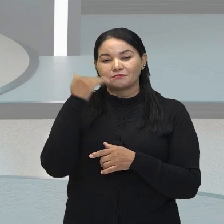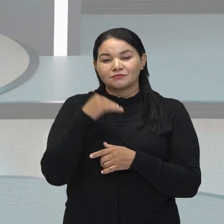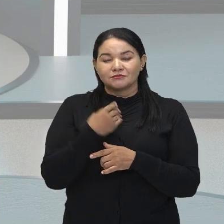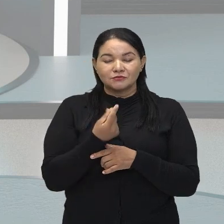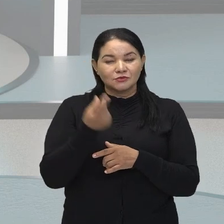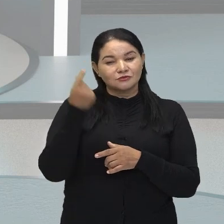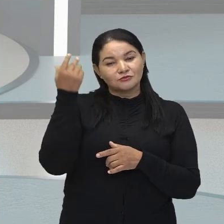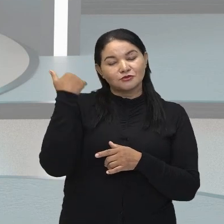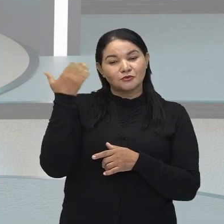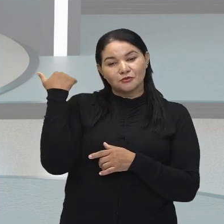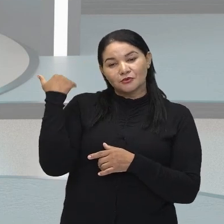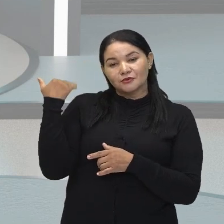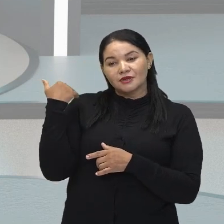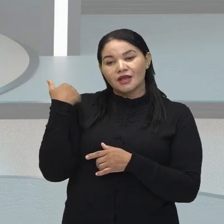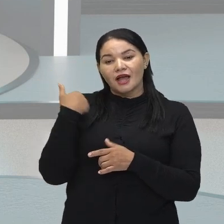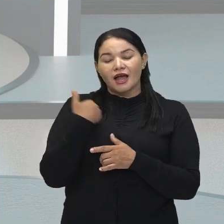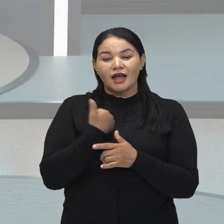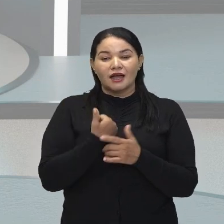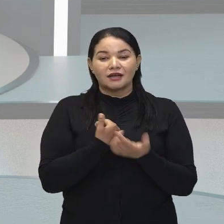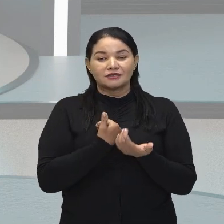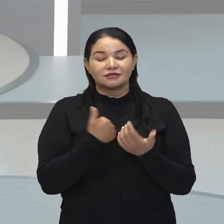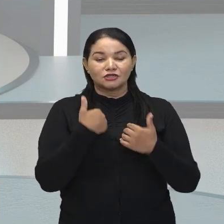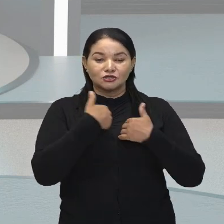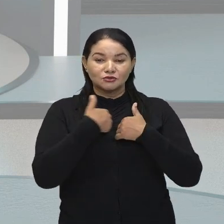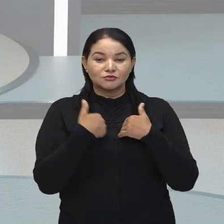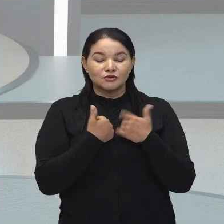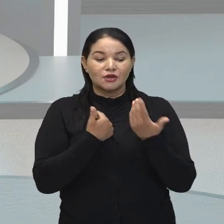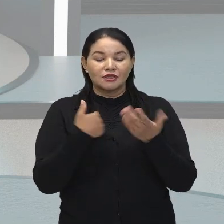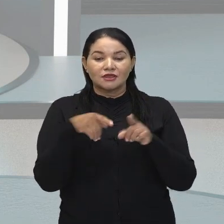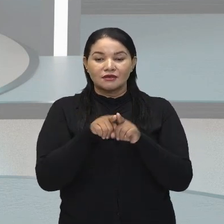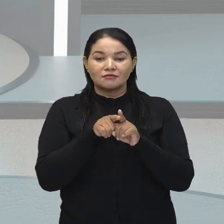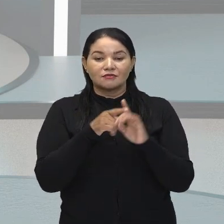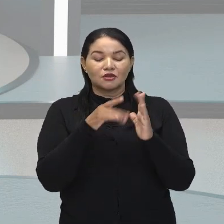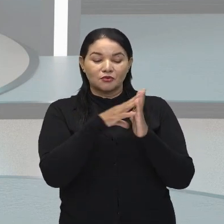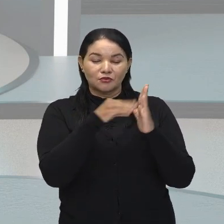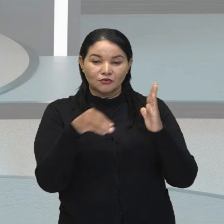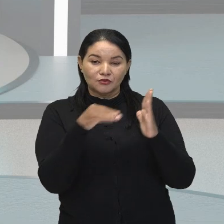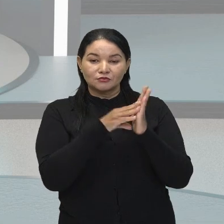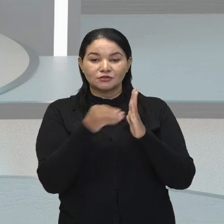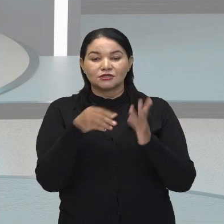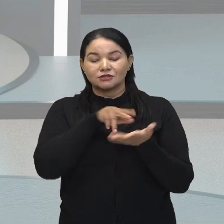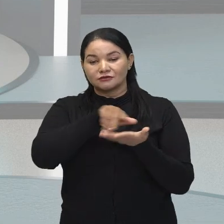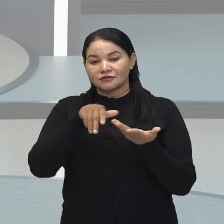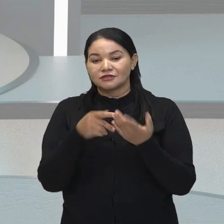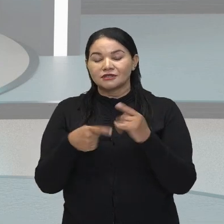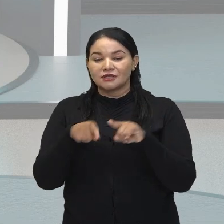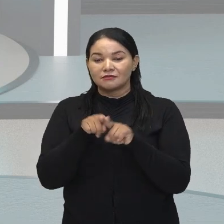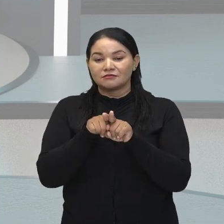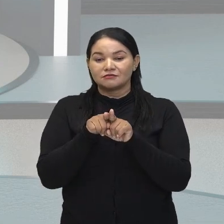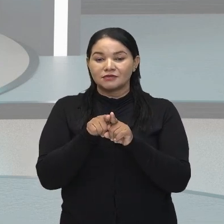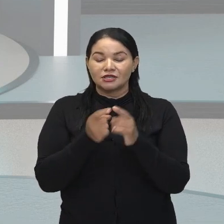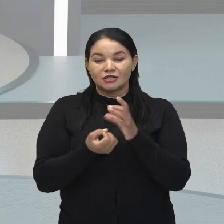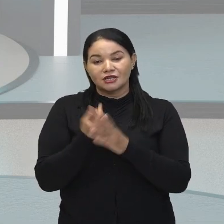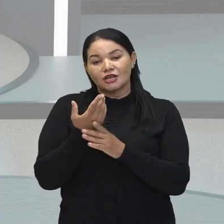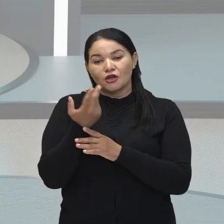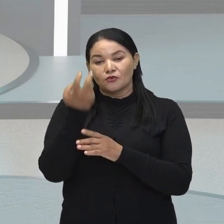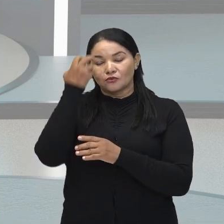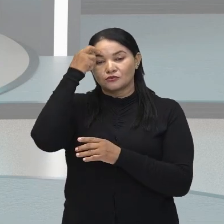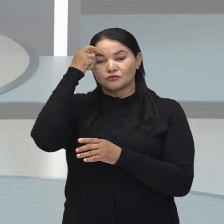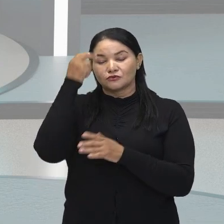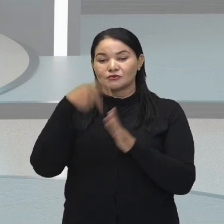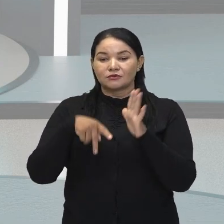passava a imitar os homens, até a questão de trazer uma cultura e fazer parte da